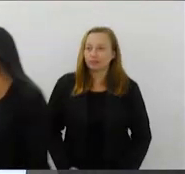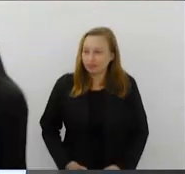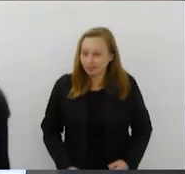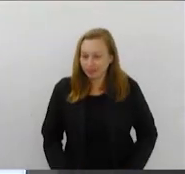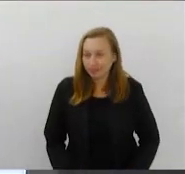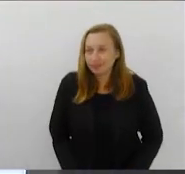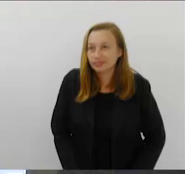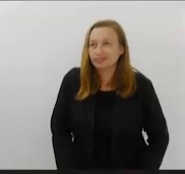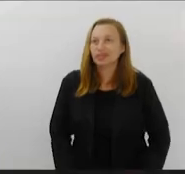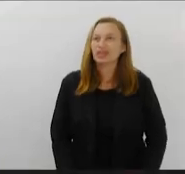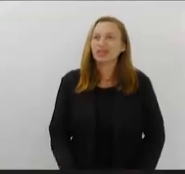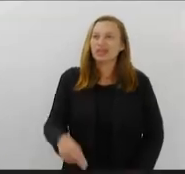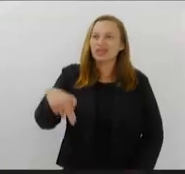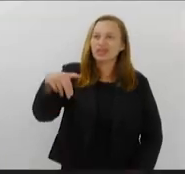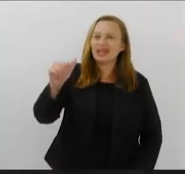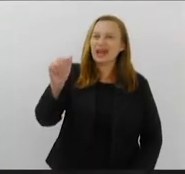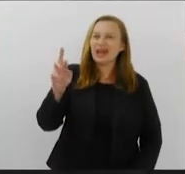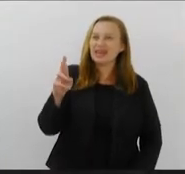Marie,